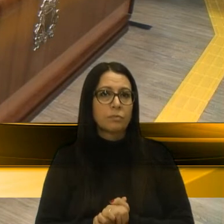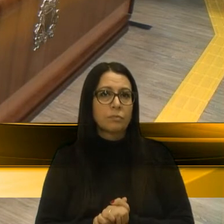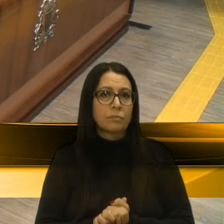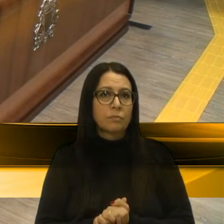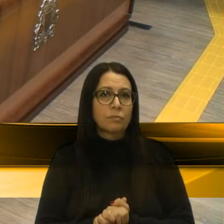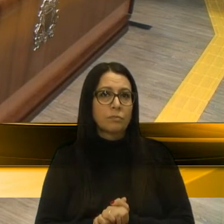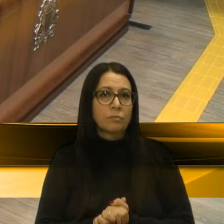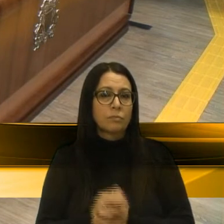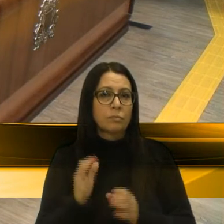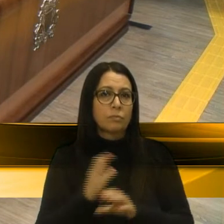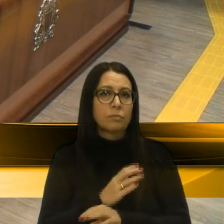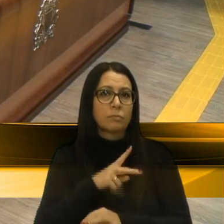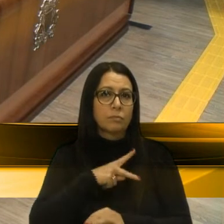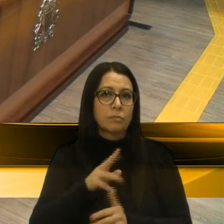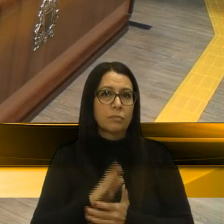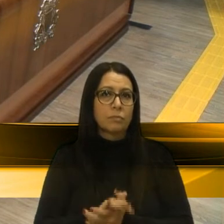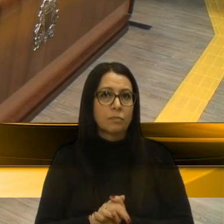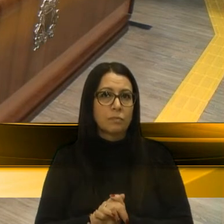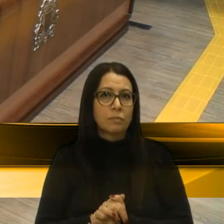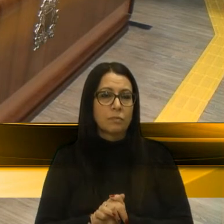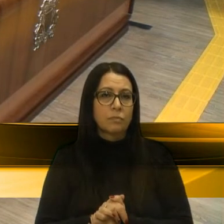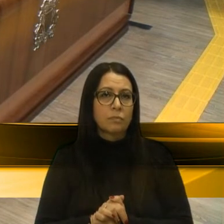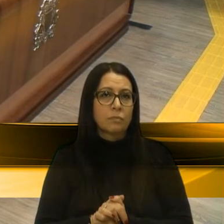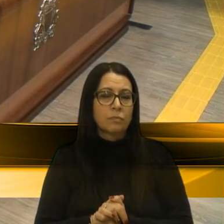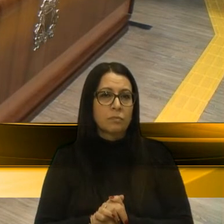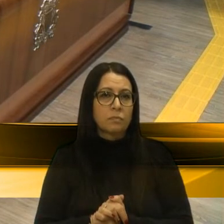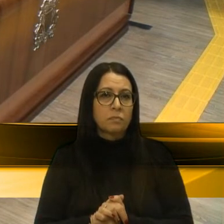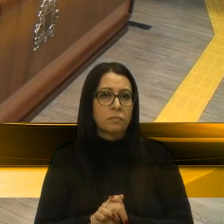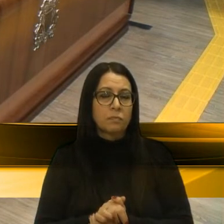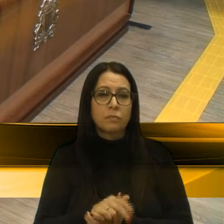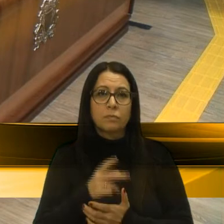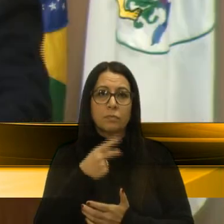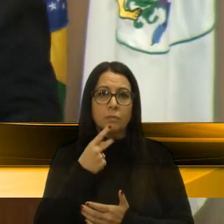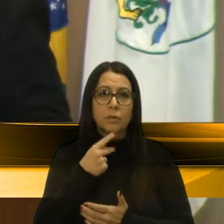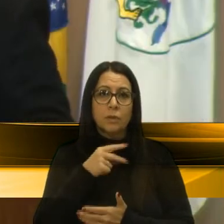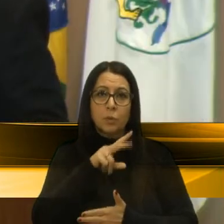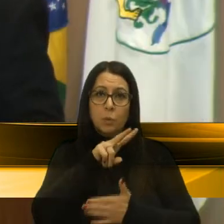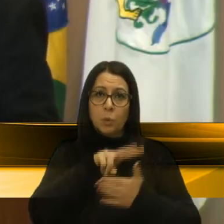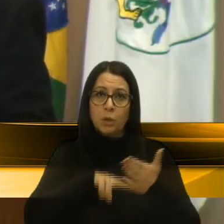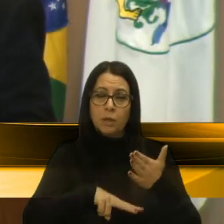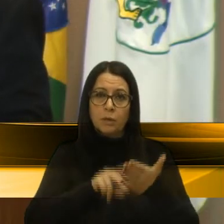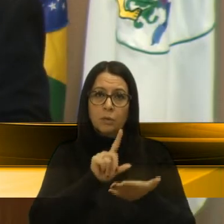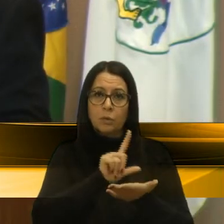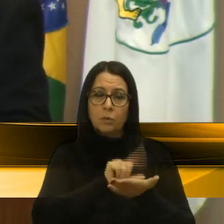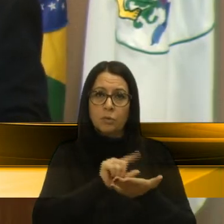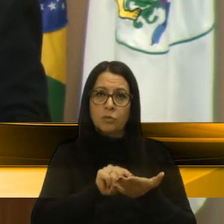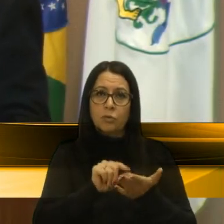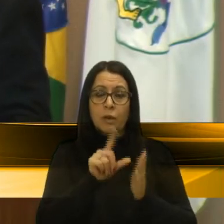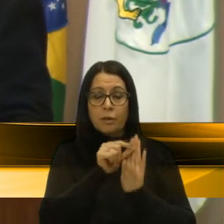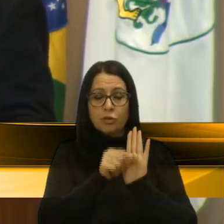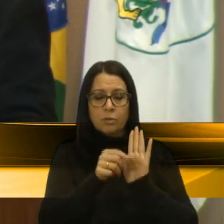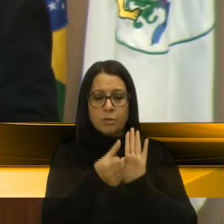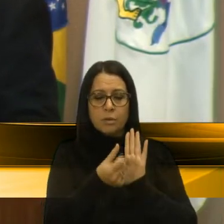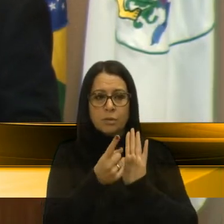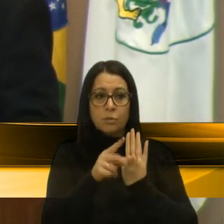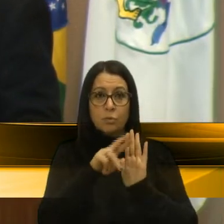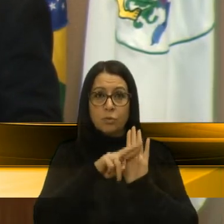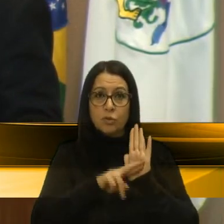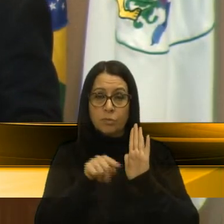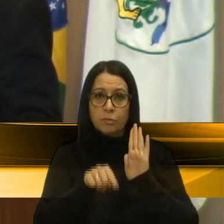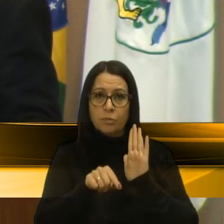possibilidade, intermedie isso junto ao... isso poderia ser feito pelos vereadores aqui da casa também, os líderes,